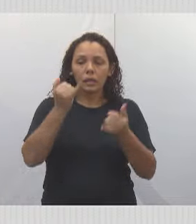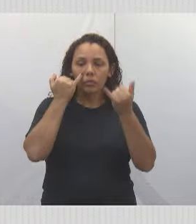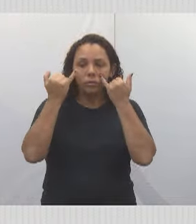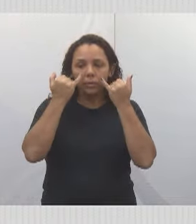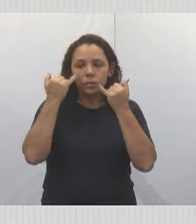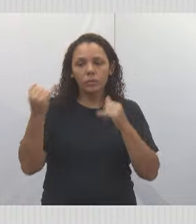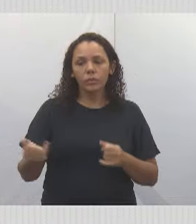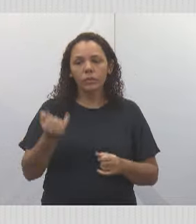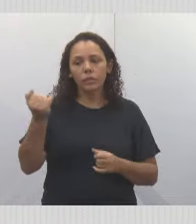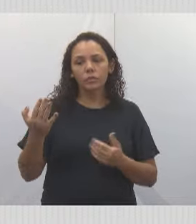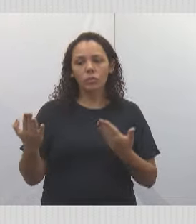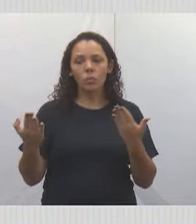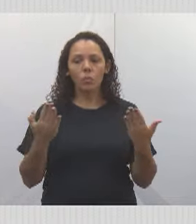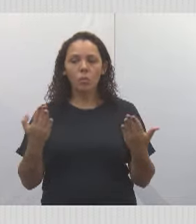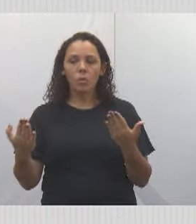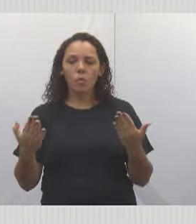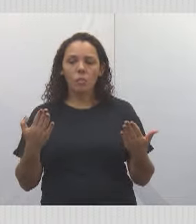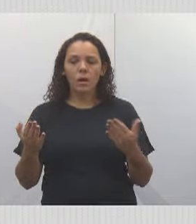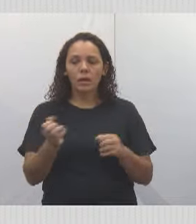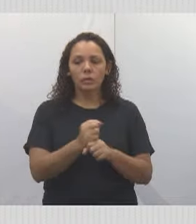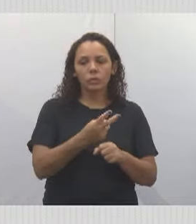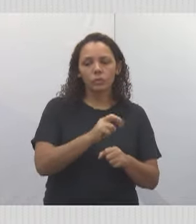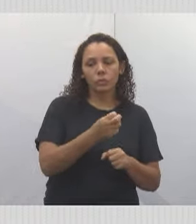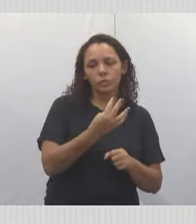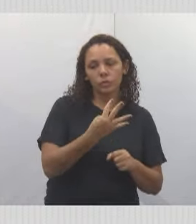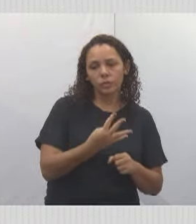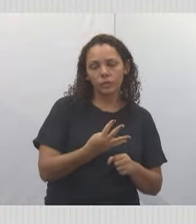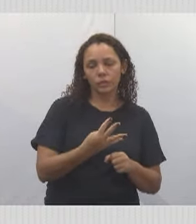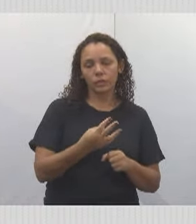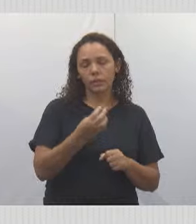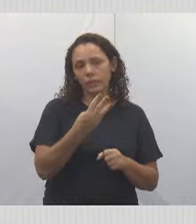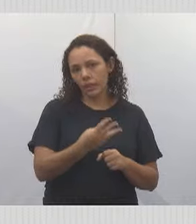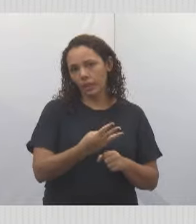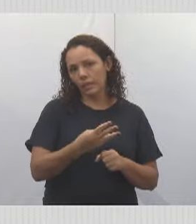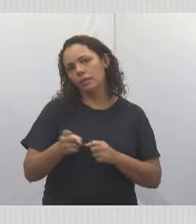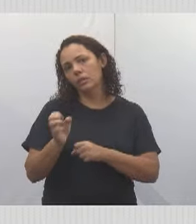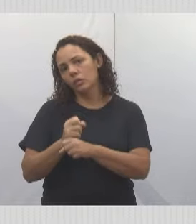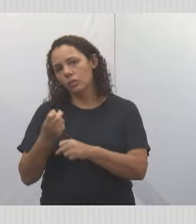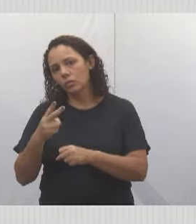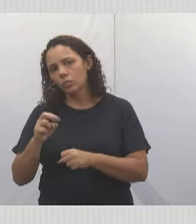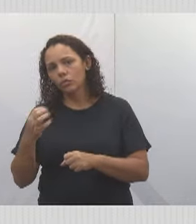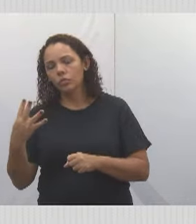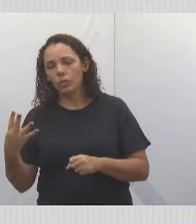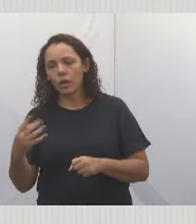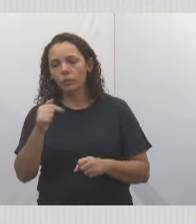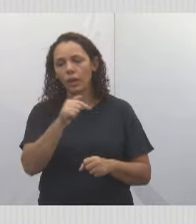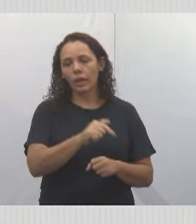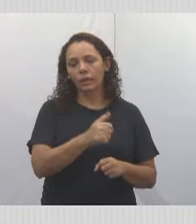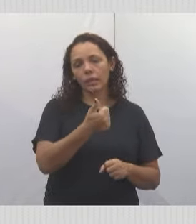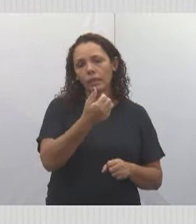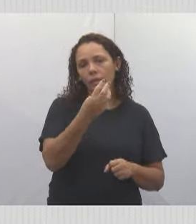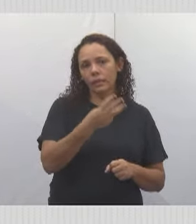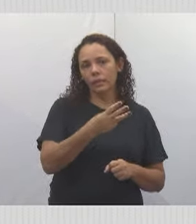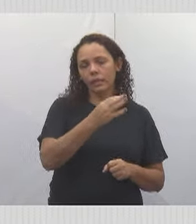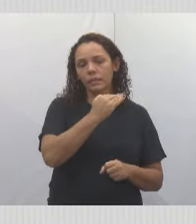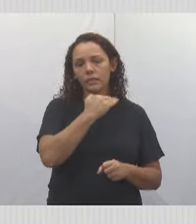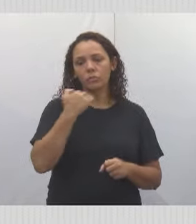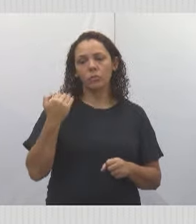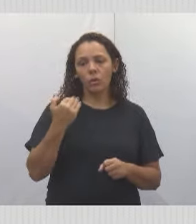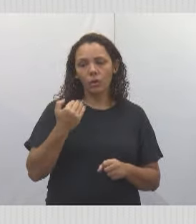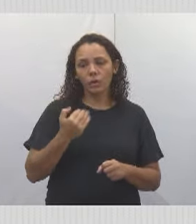segundo quadrimestre de 2023, que a gente teve 13 mortes por transtornos mentais e comportamentais,